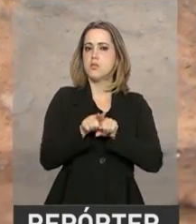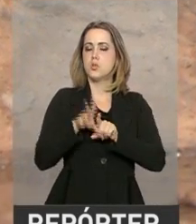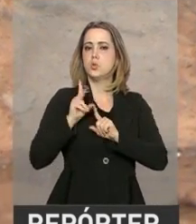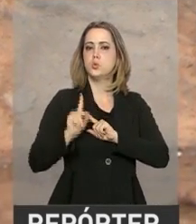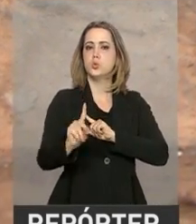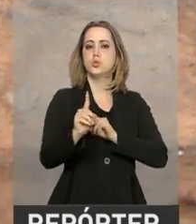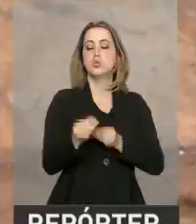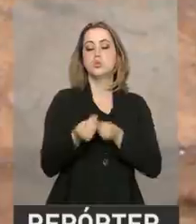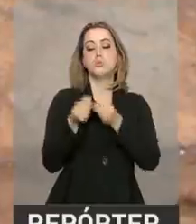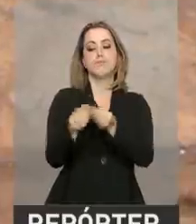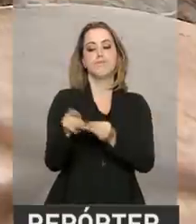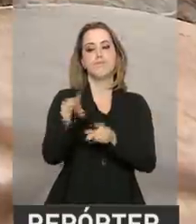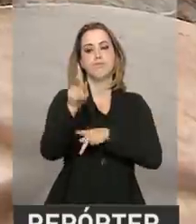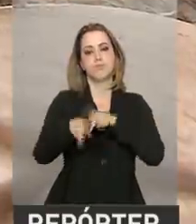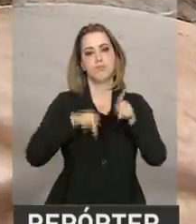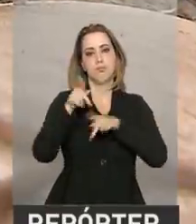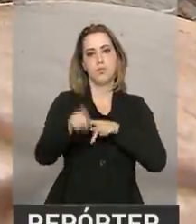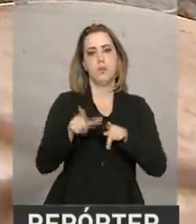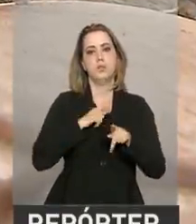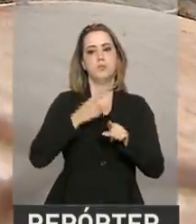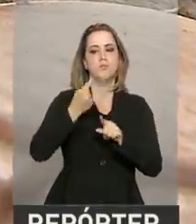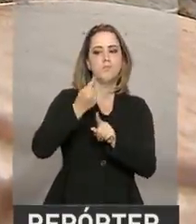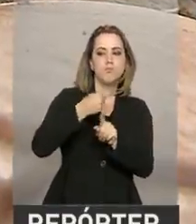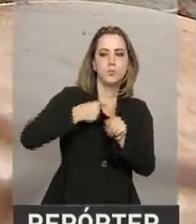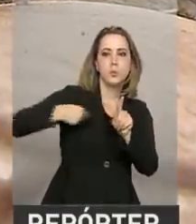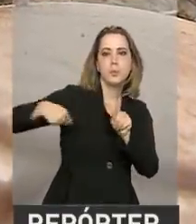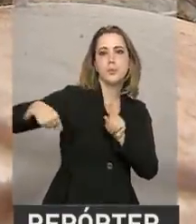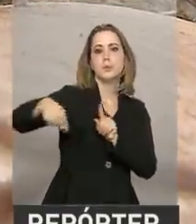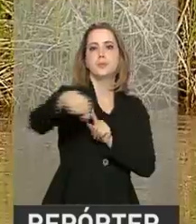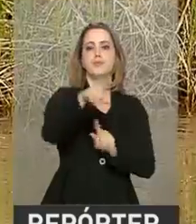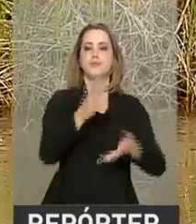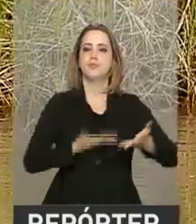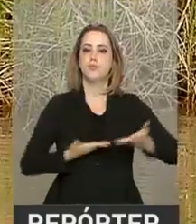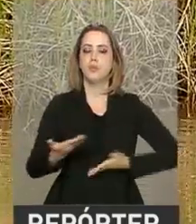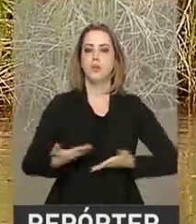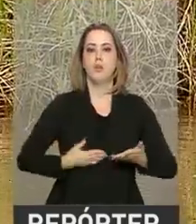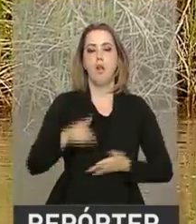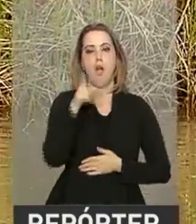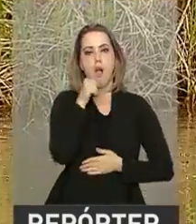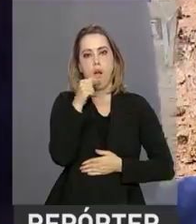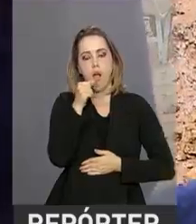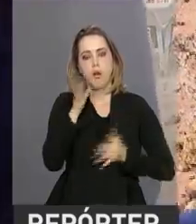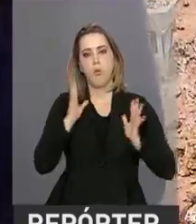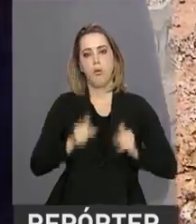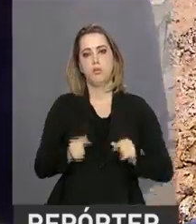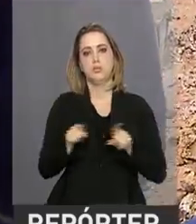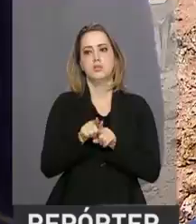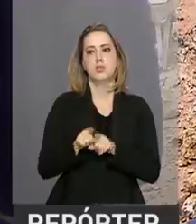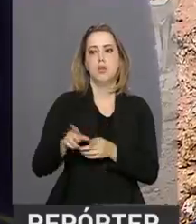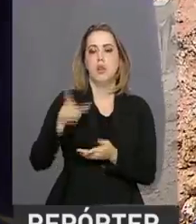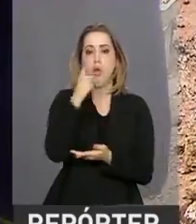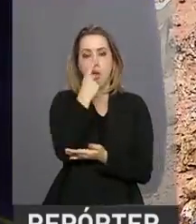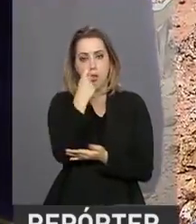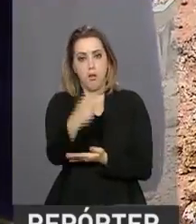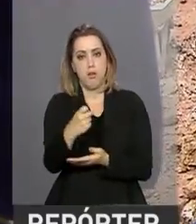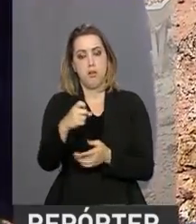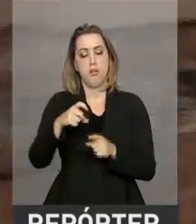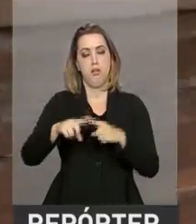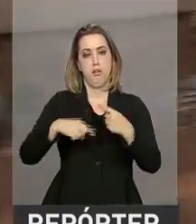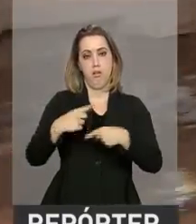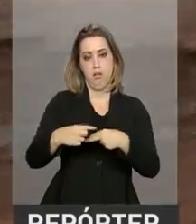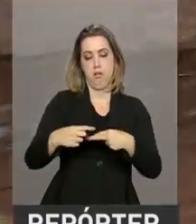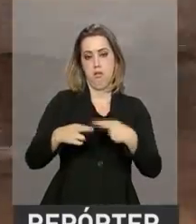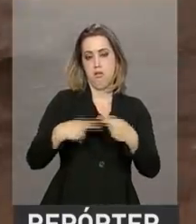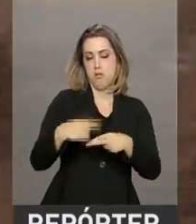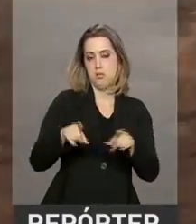assegurado à população que envolve um conjunto de serviços como abastecimento de água coleta e tratamento de esgoto